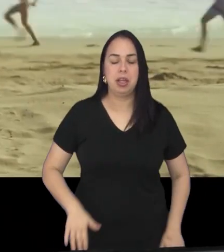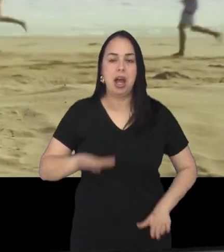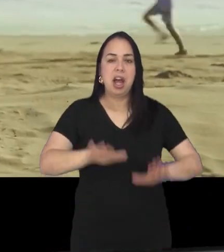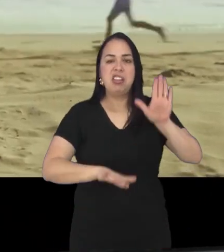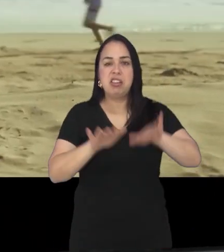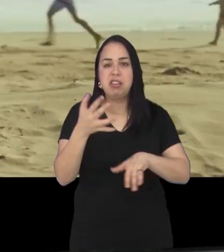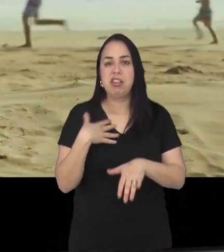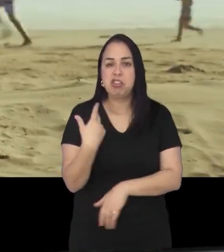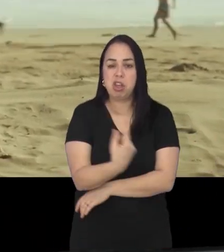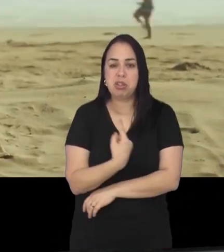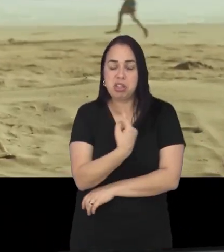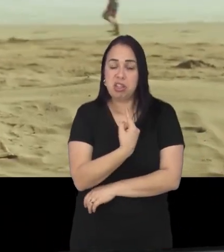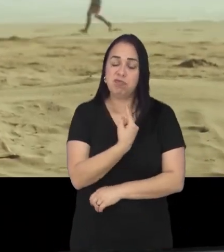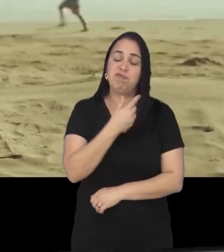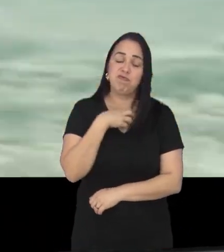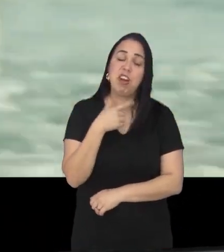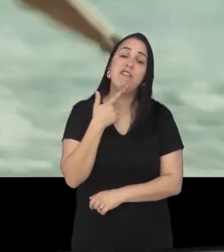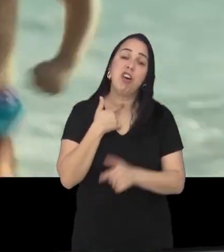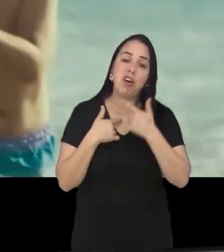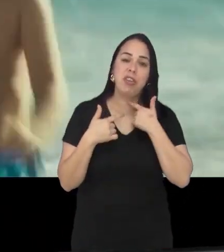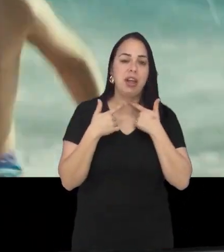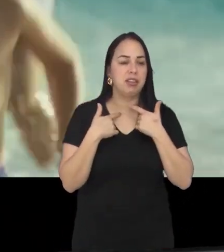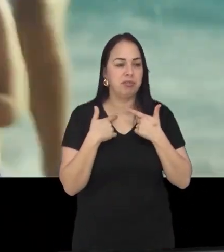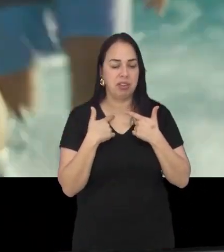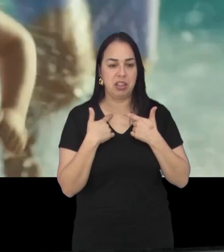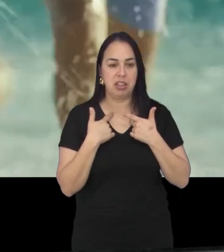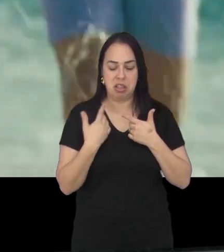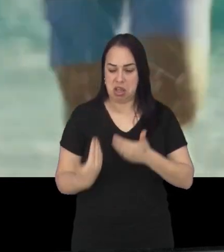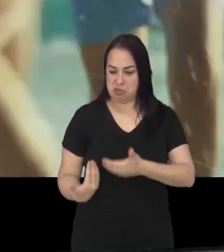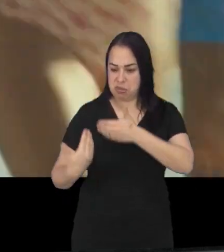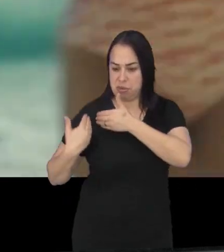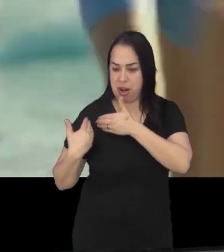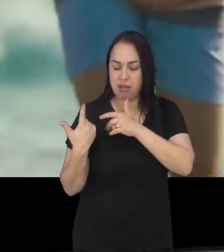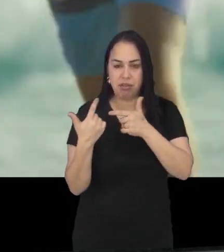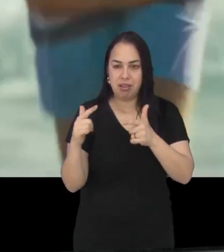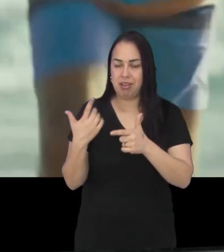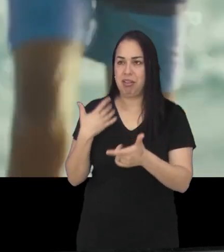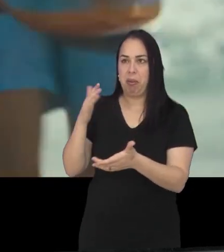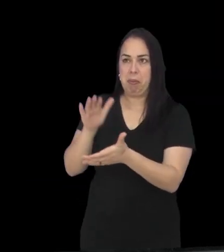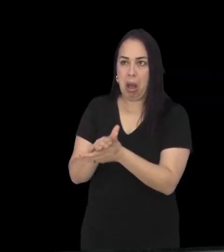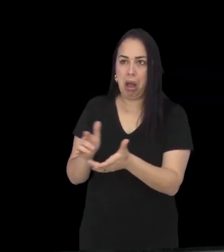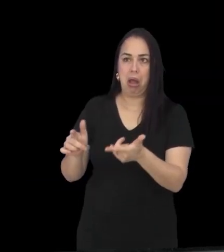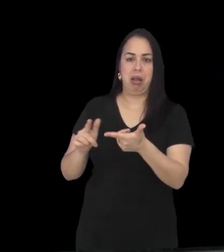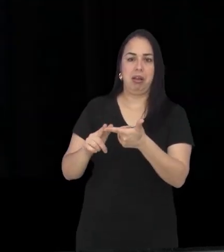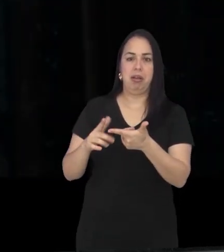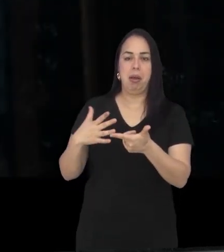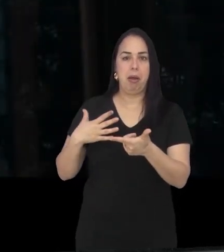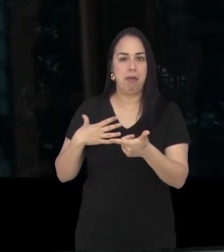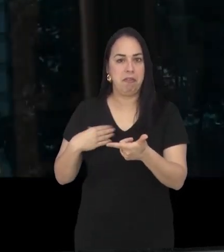eu quero ficar sozinha, onde eu não sou esposa de ninguém, não sou mãe de ninguém.